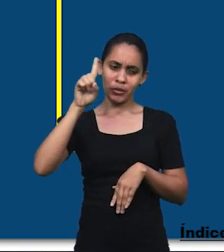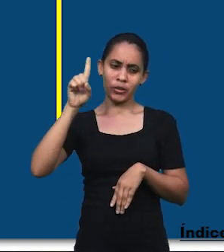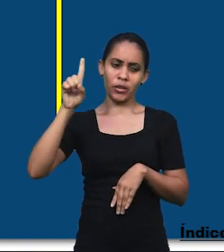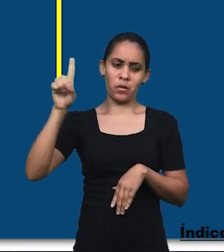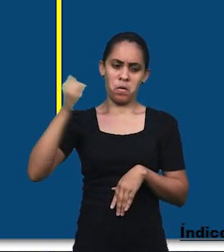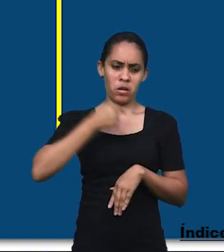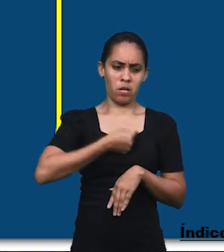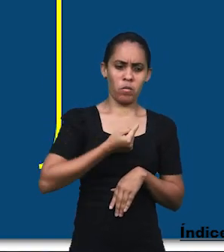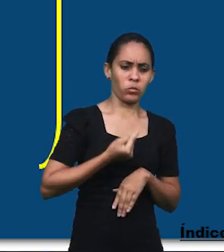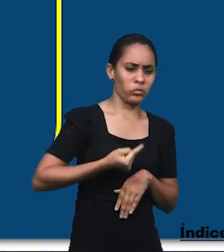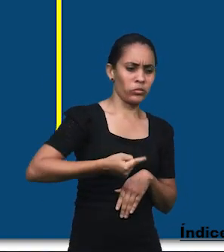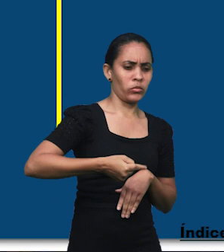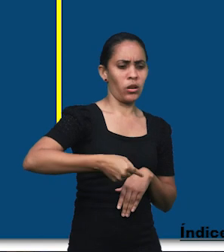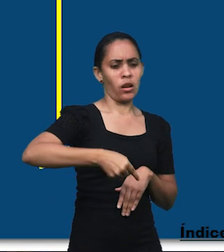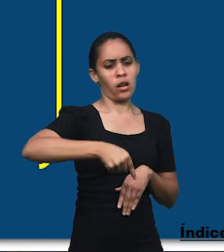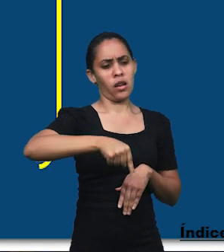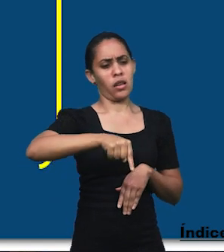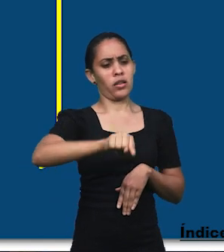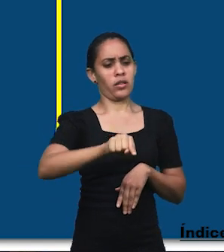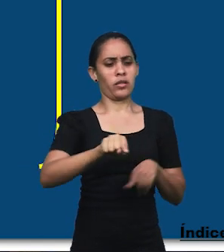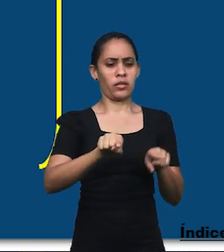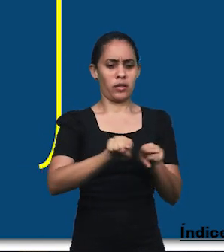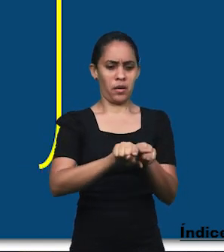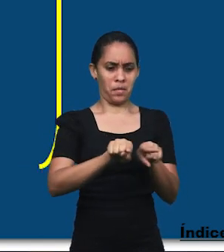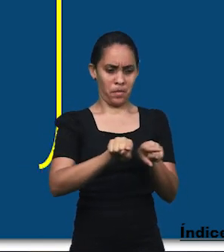Todos os homens.